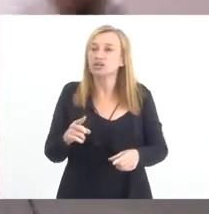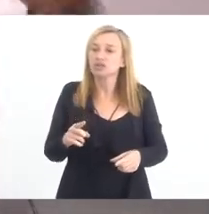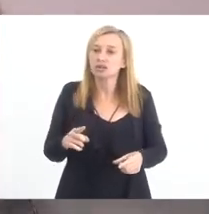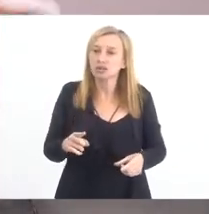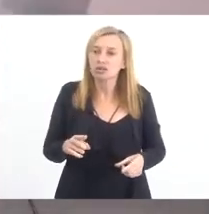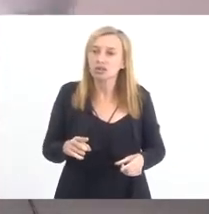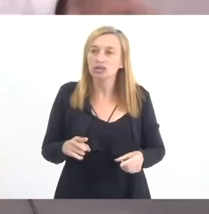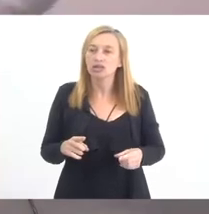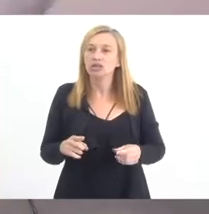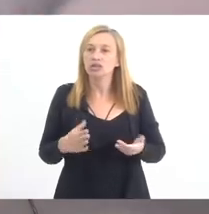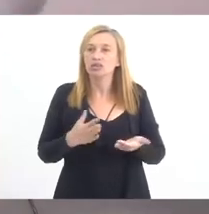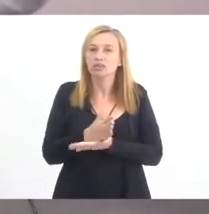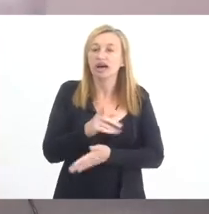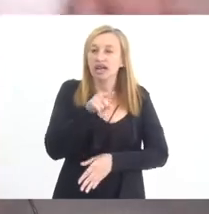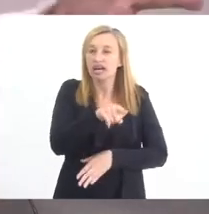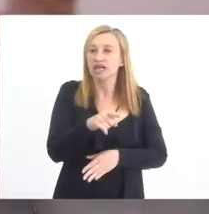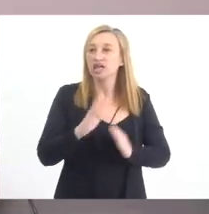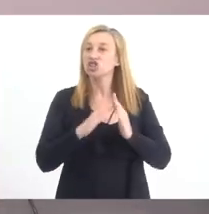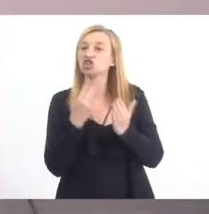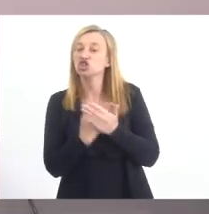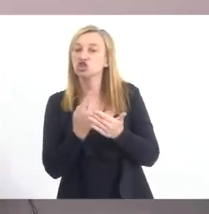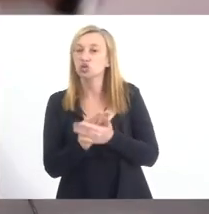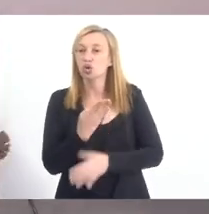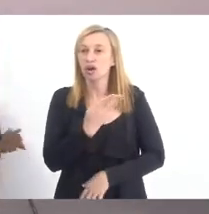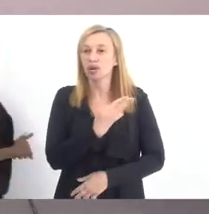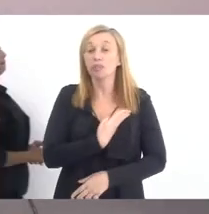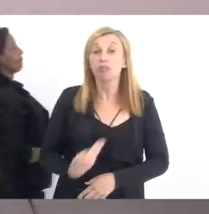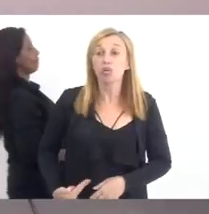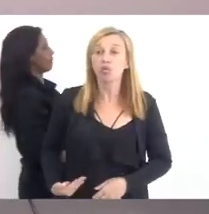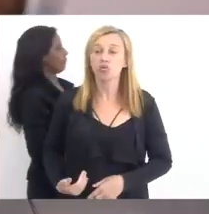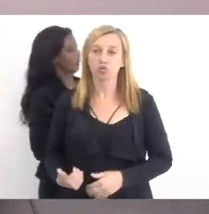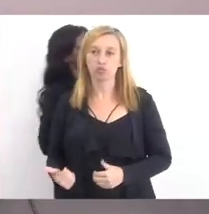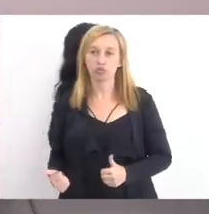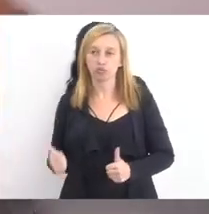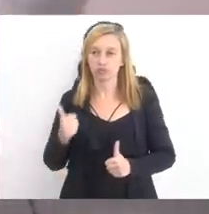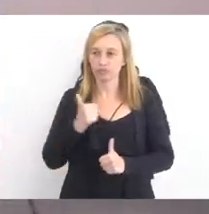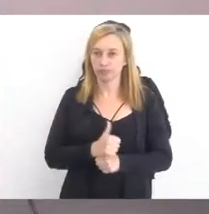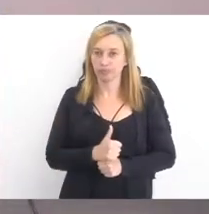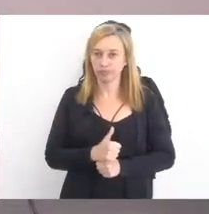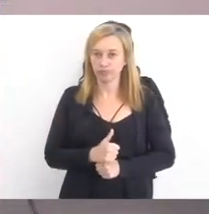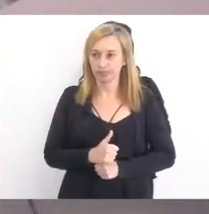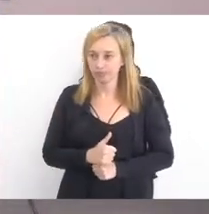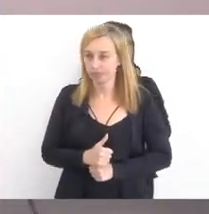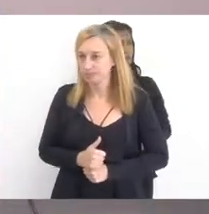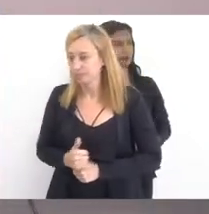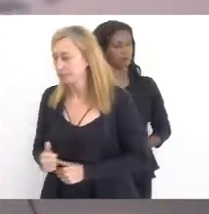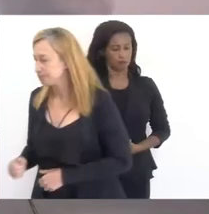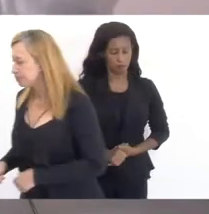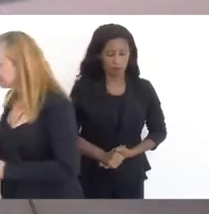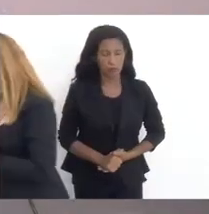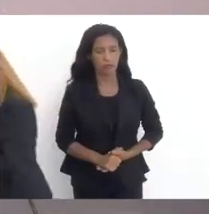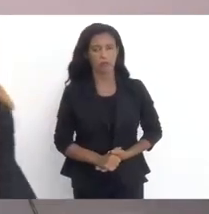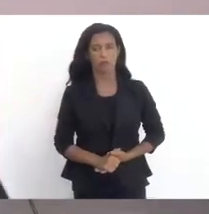universidade pública aquele que vem de escola pública. Vamos descair o véu, vamos cair essa, sabe, essa figura e dizer, não, está tudo, está